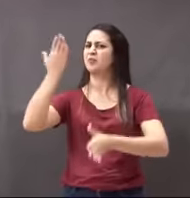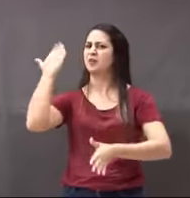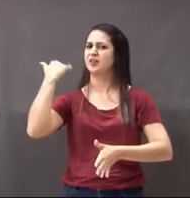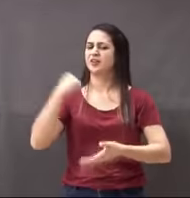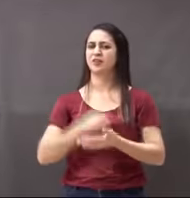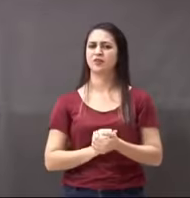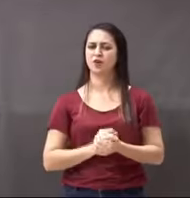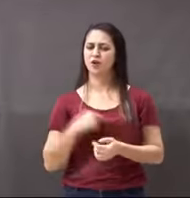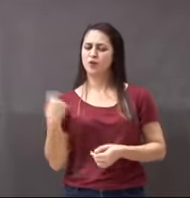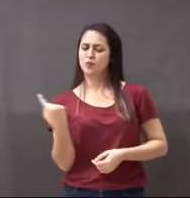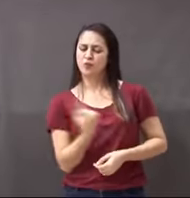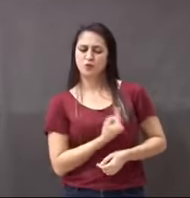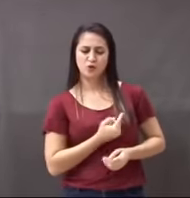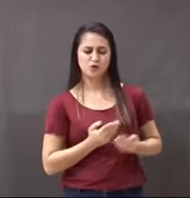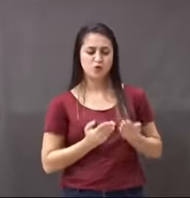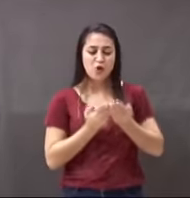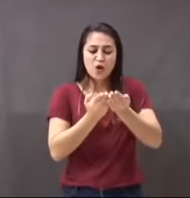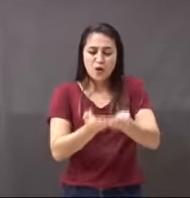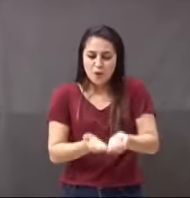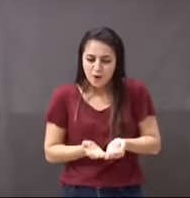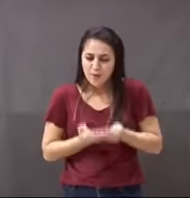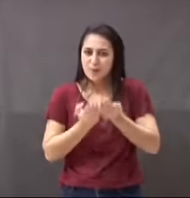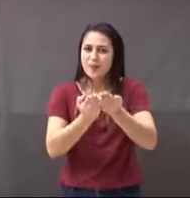para o nosso barquinho ir para frente.